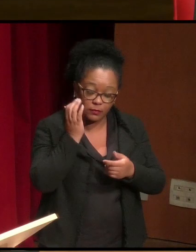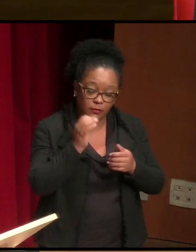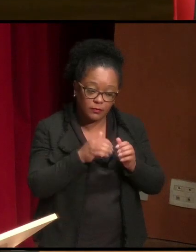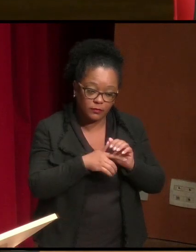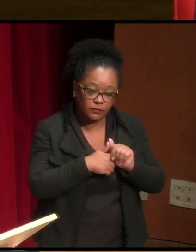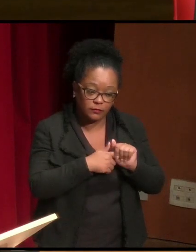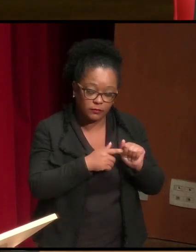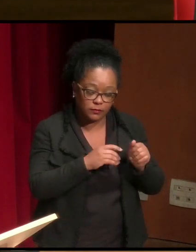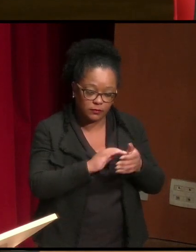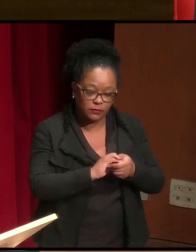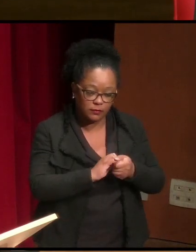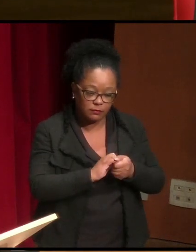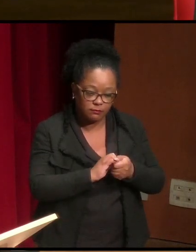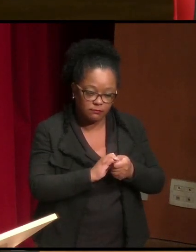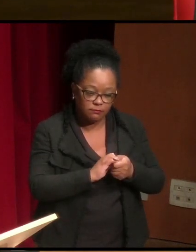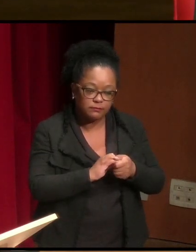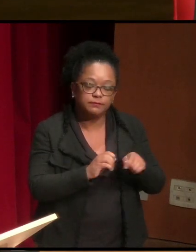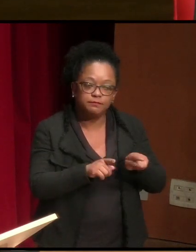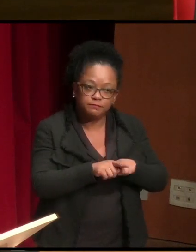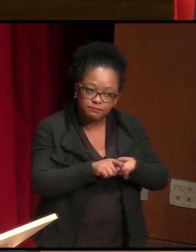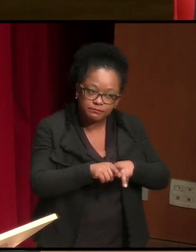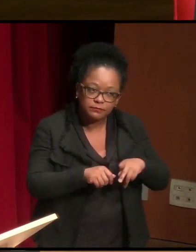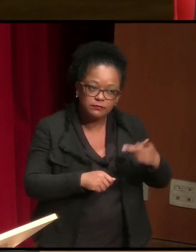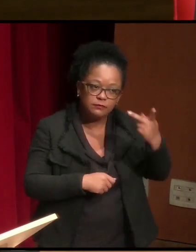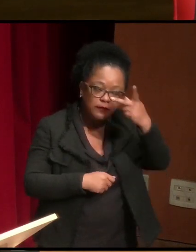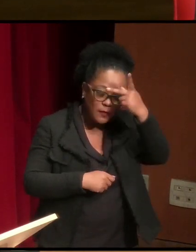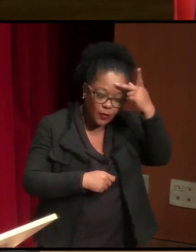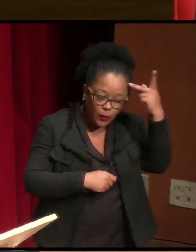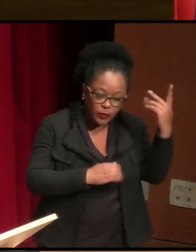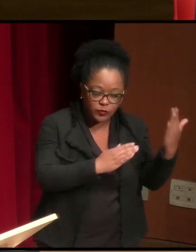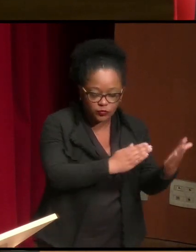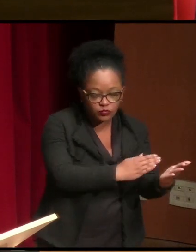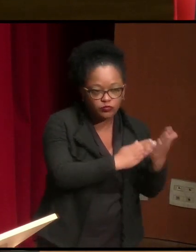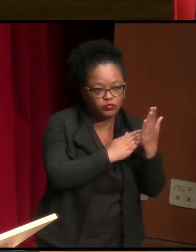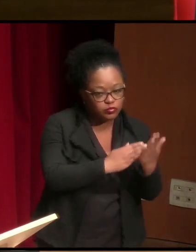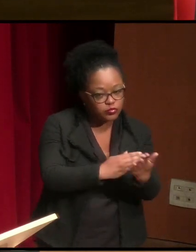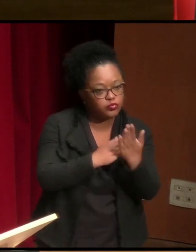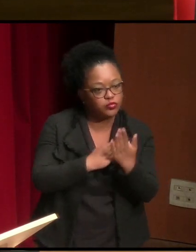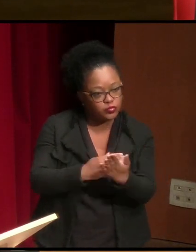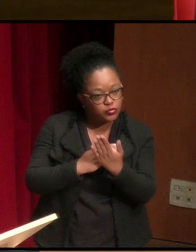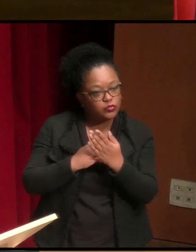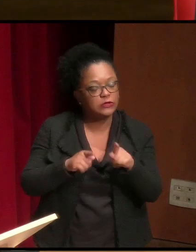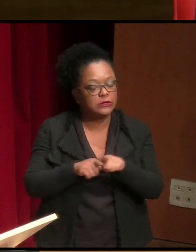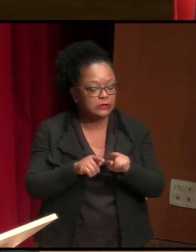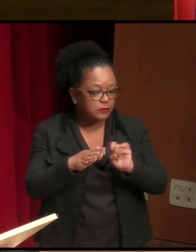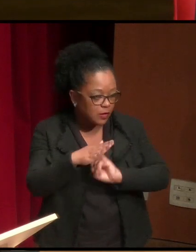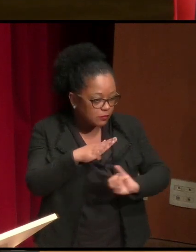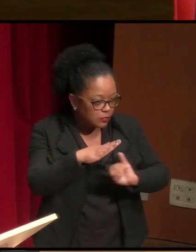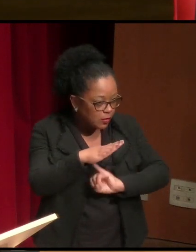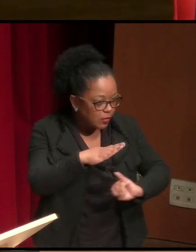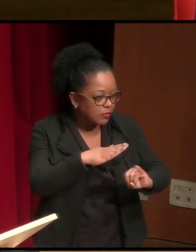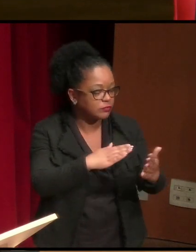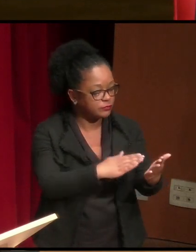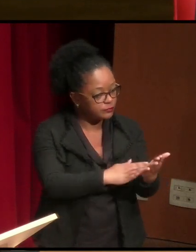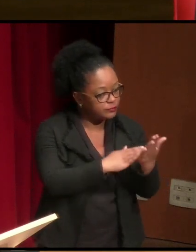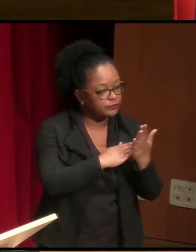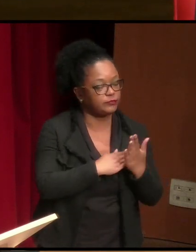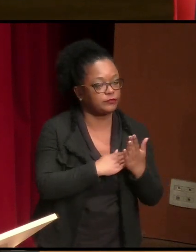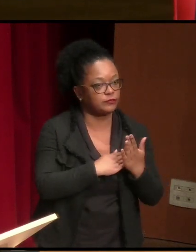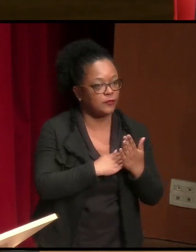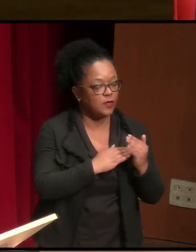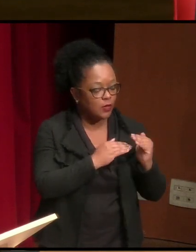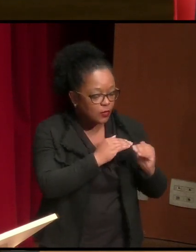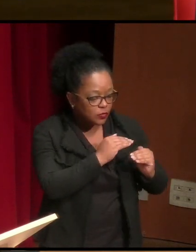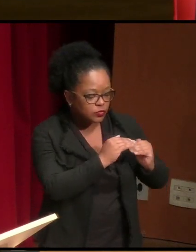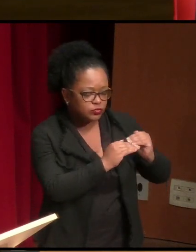com muita ajuda de pessoas e de instituições, enfim,